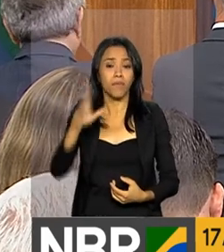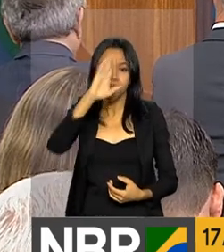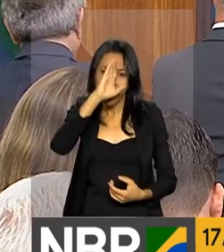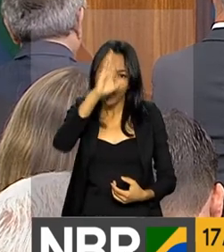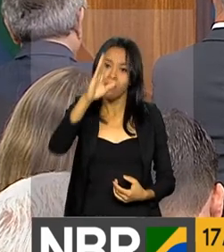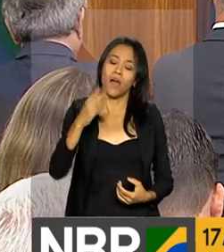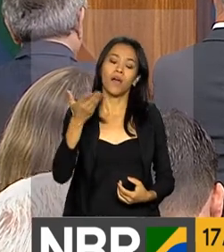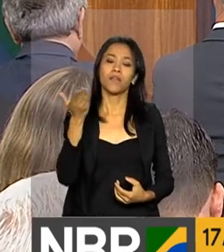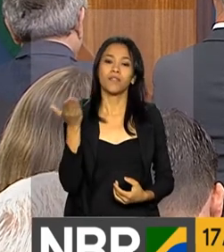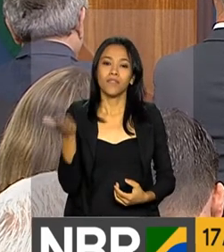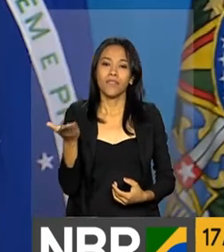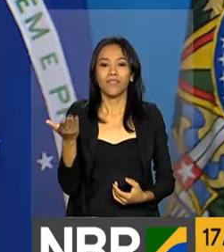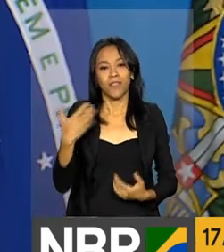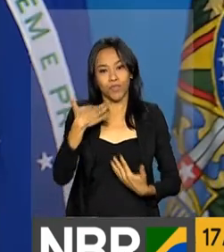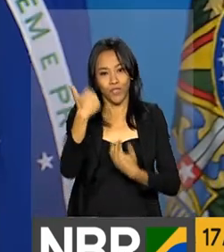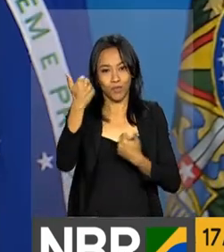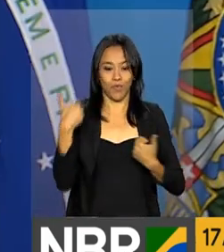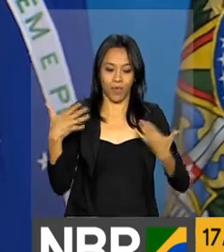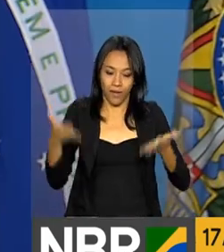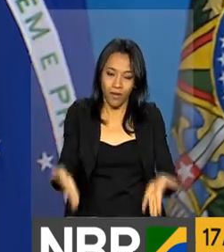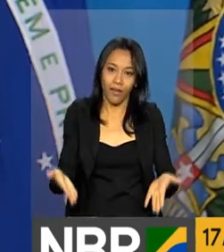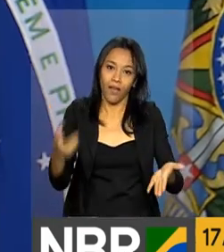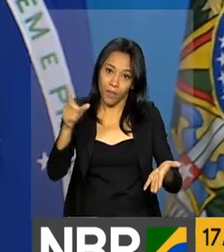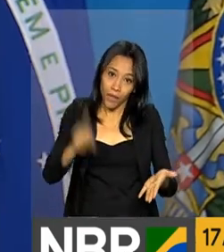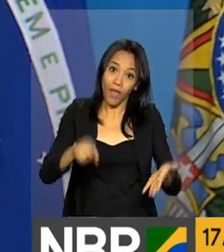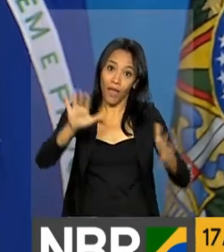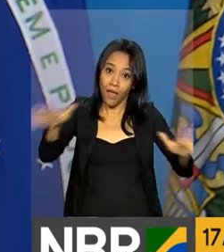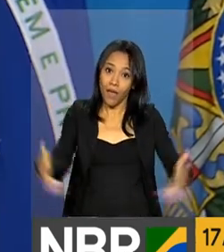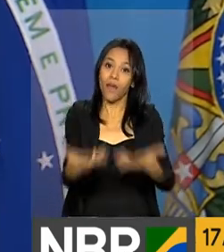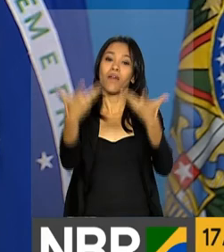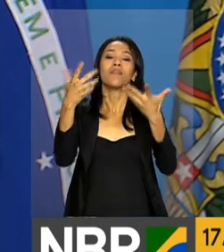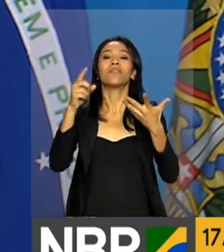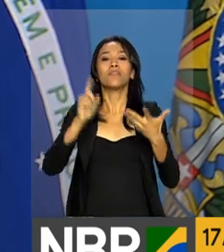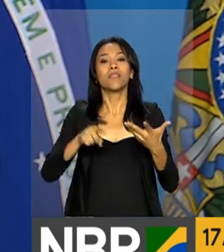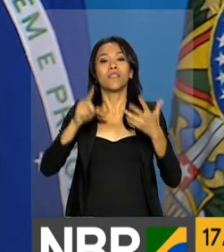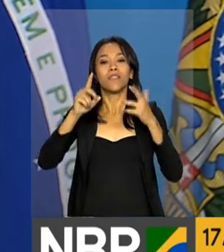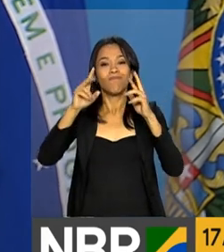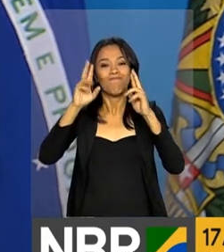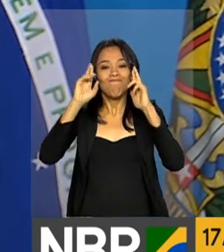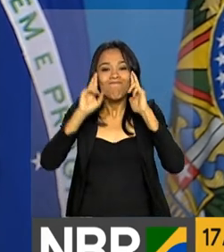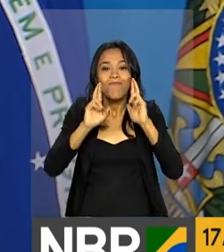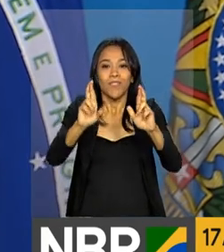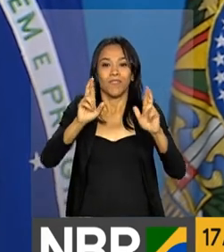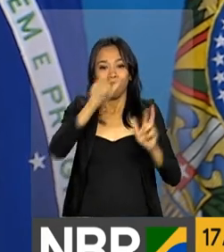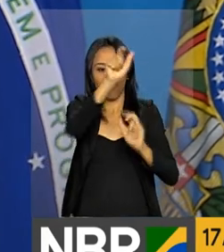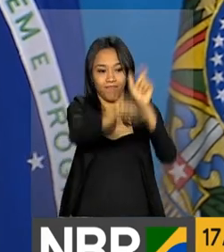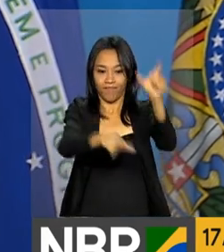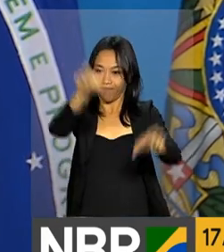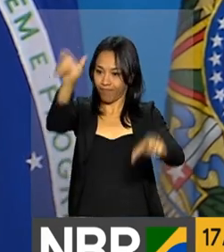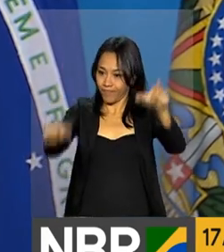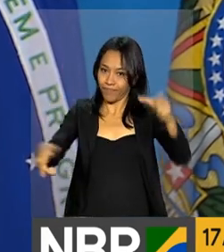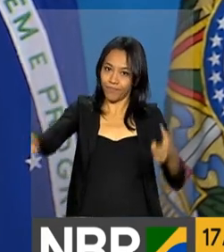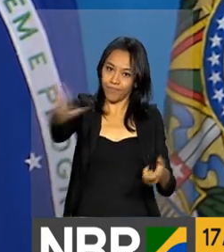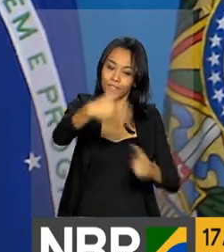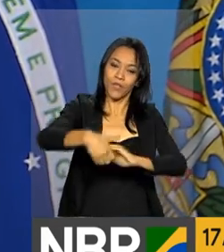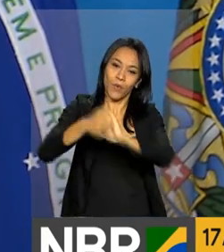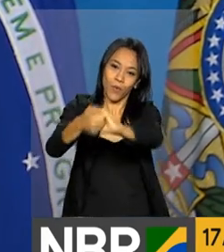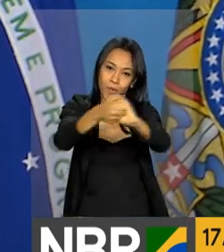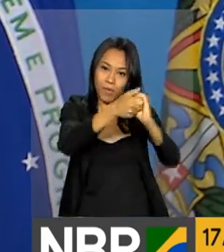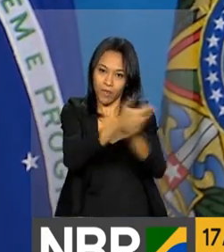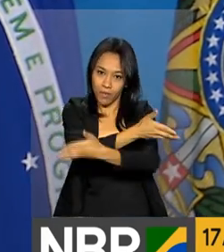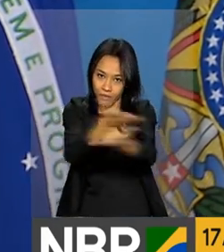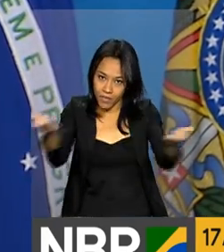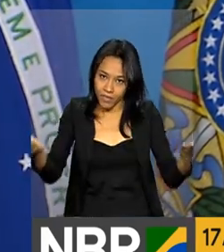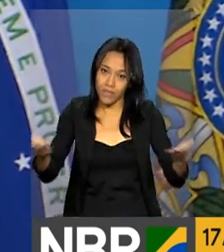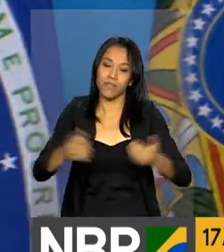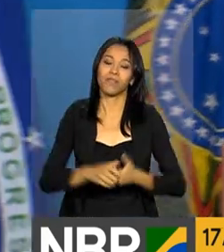solenidades para as quais ele me trouxe, porque é uma solenidade que reverencia a meritocracia. De modo que cumprimentos a todos os senhores e